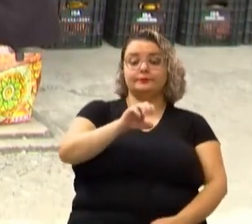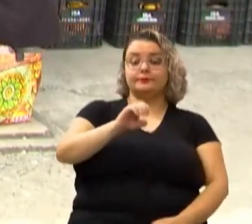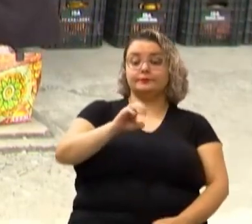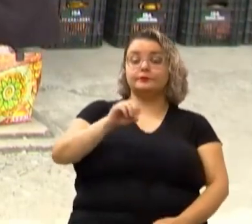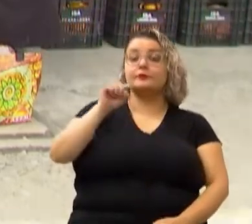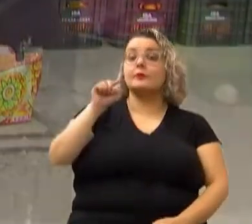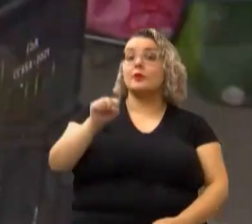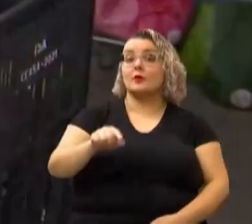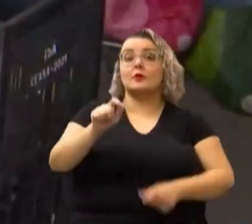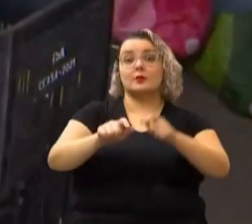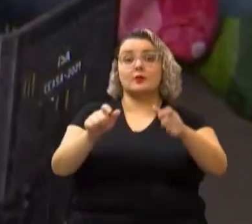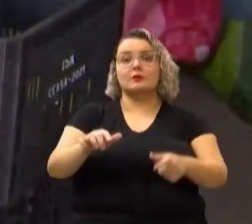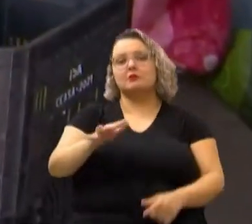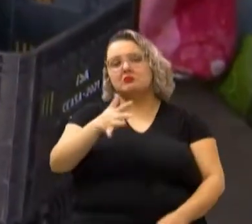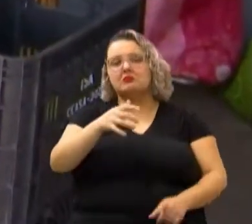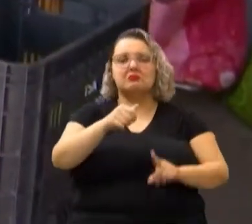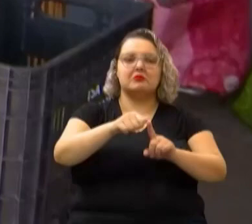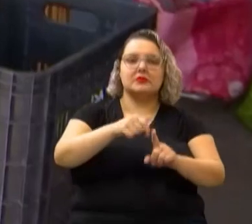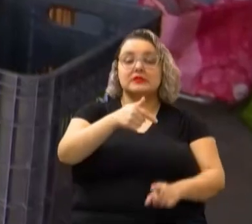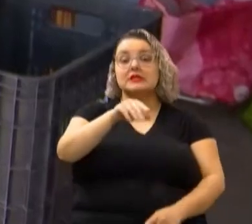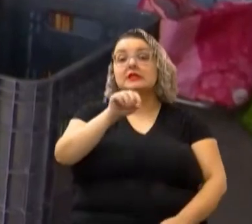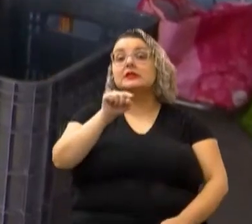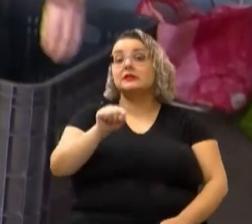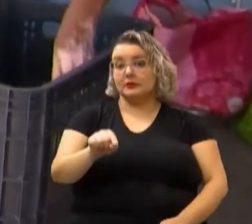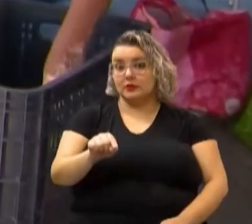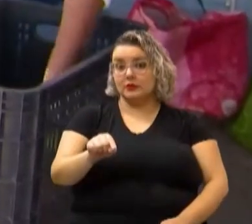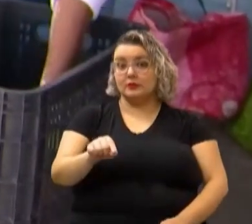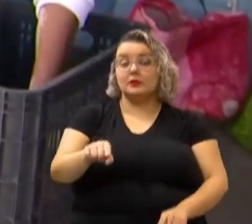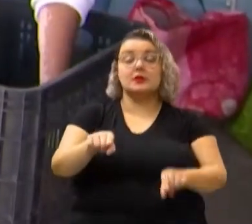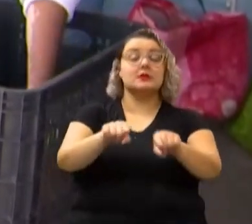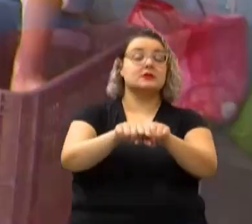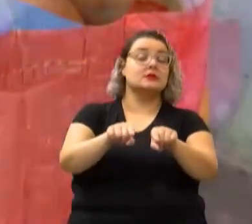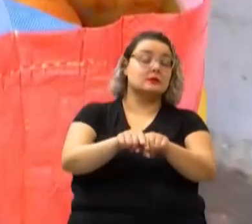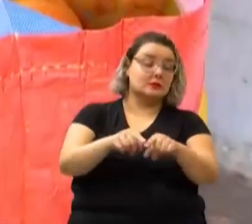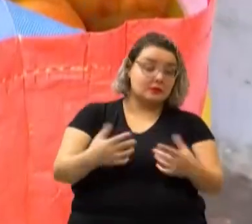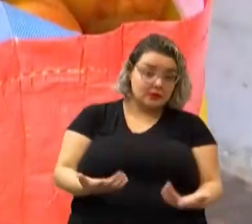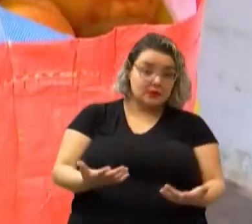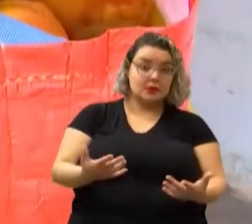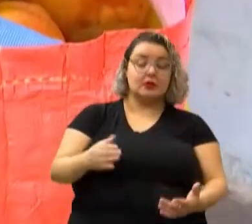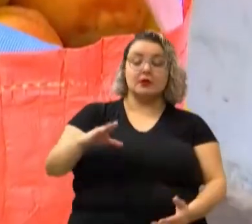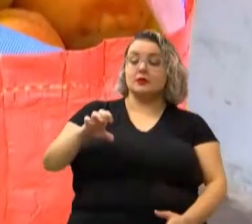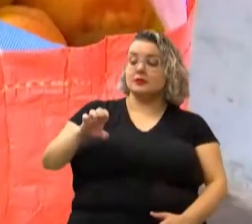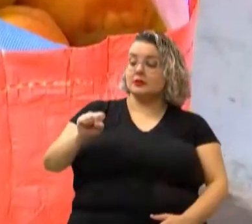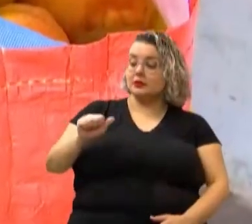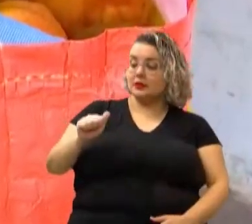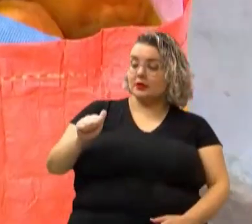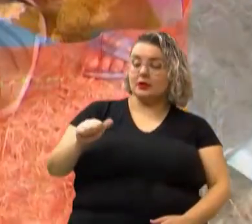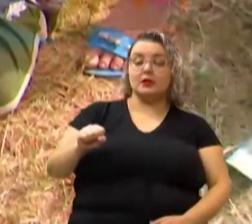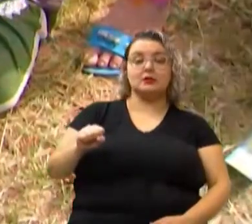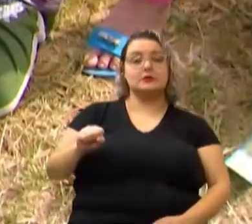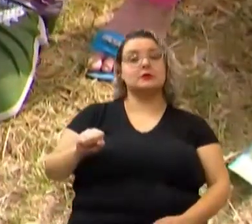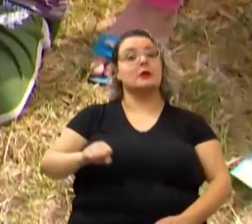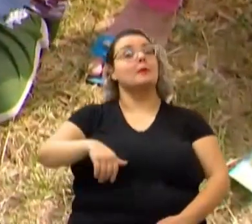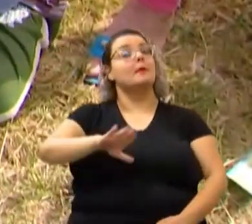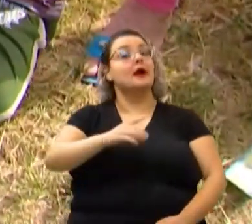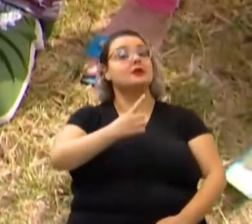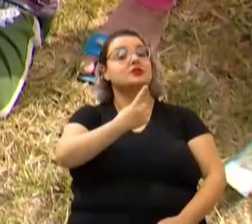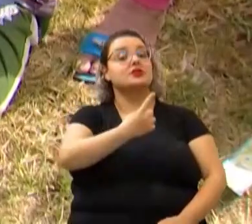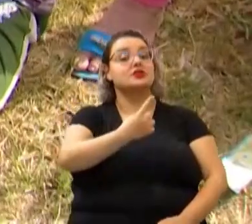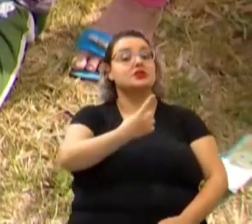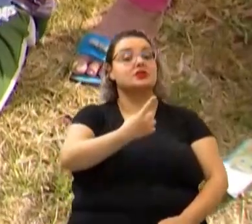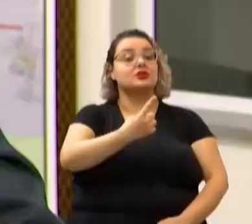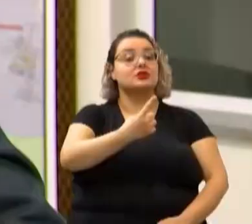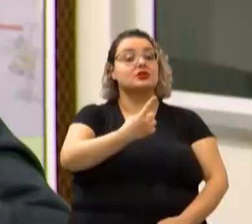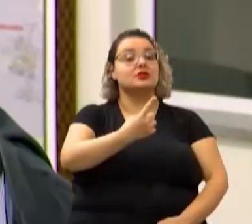de 800 mil pessoas, uma média mensal de 70 mil. Em contrapartida, a SEASA Campinas repassa mais de 100 mil